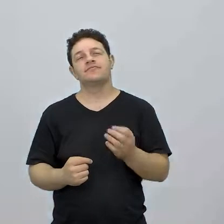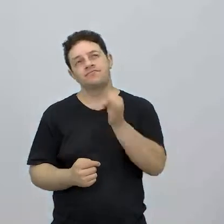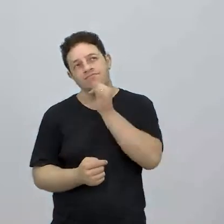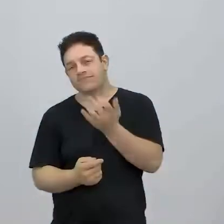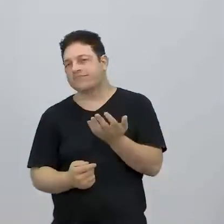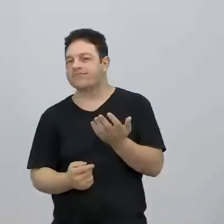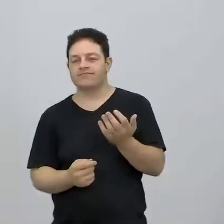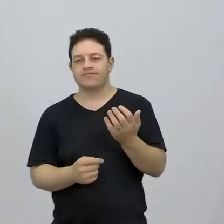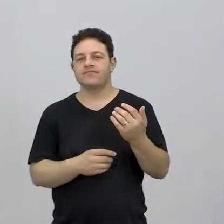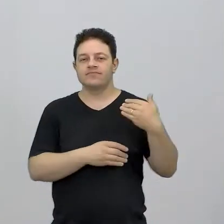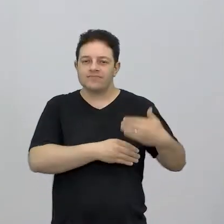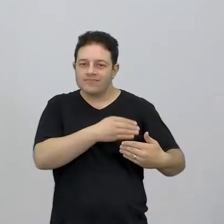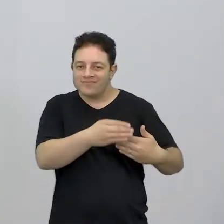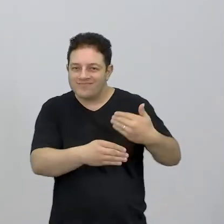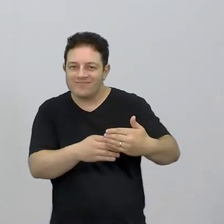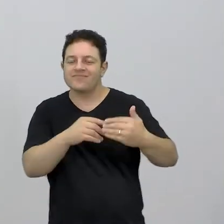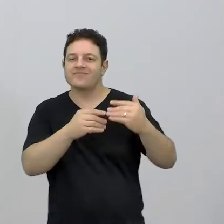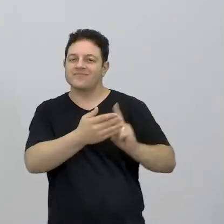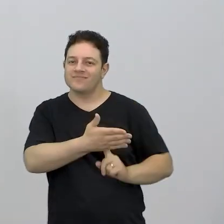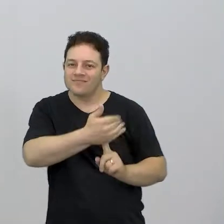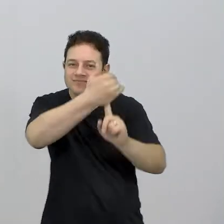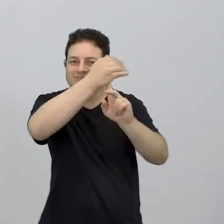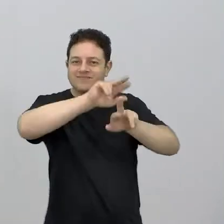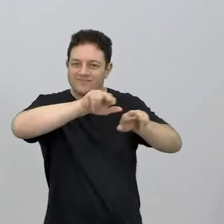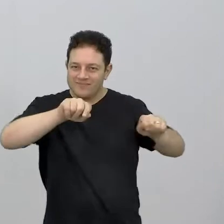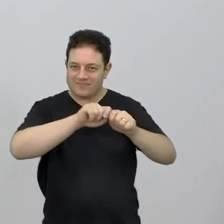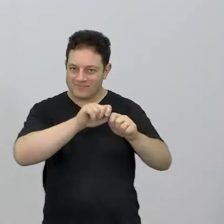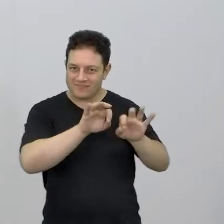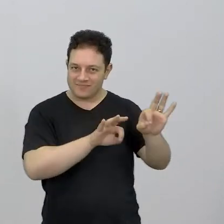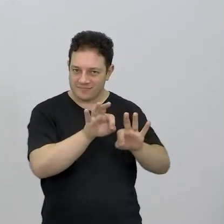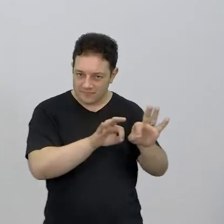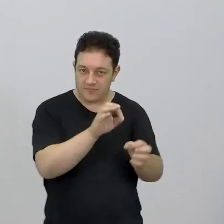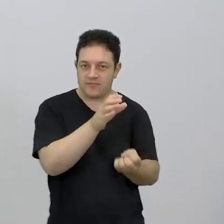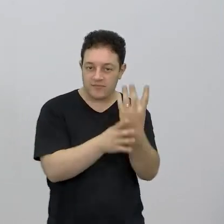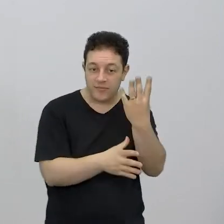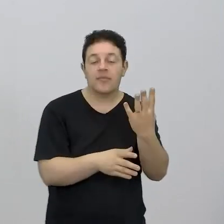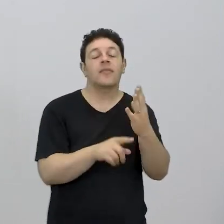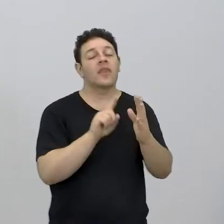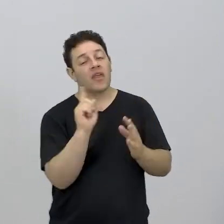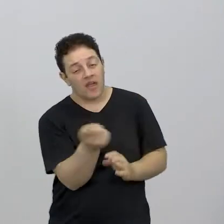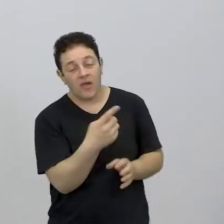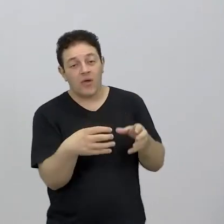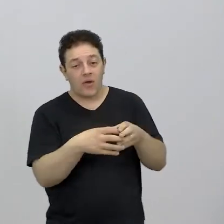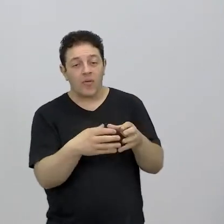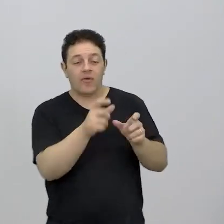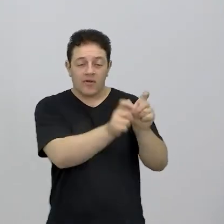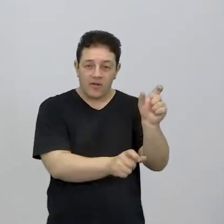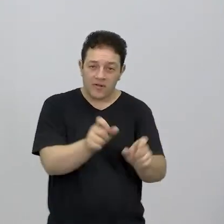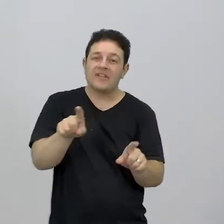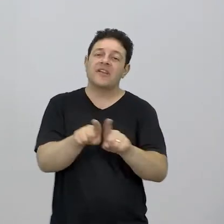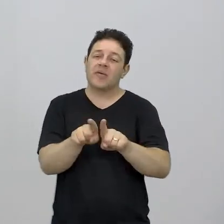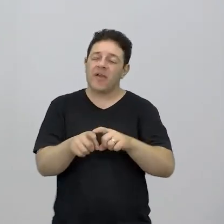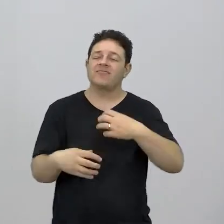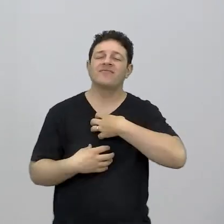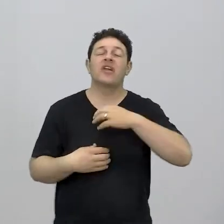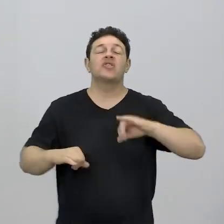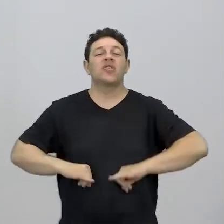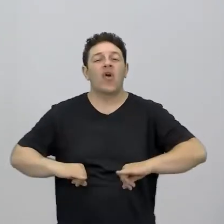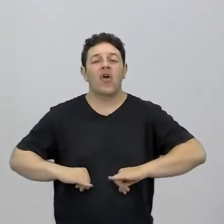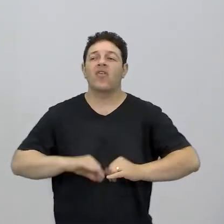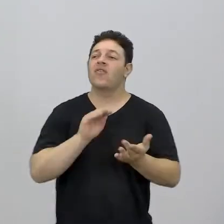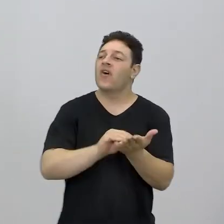diante dos processos tecnológicos que foram desenvolvidos, eles também sofrem com a precarização do trabalho.